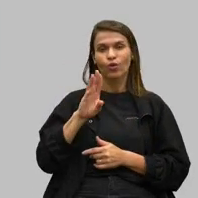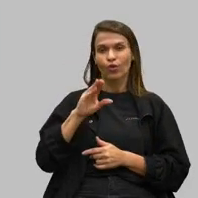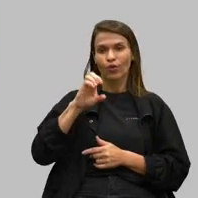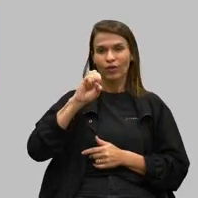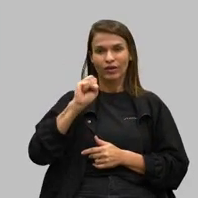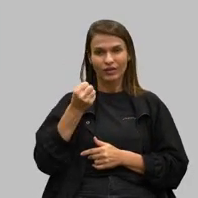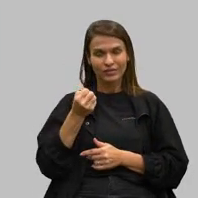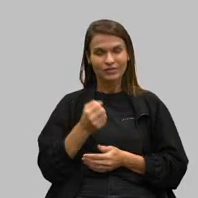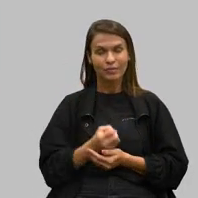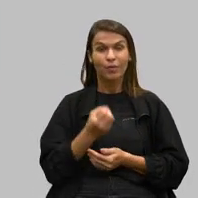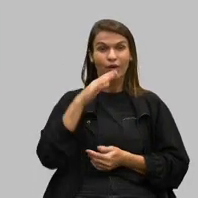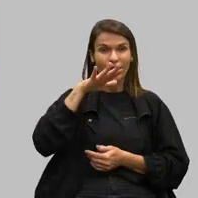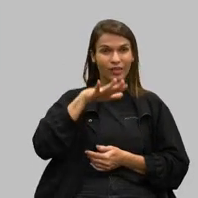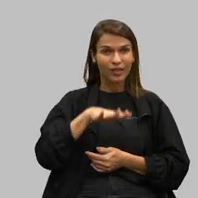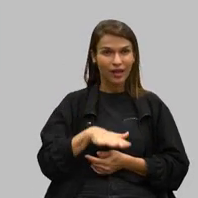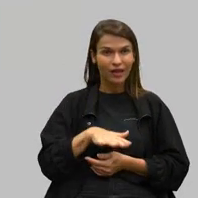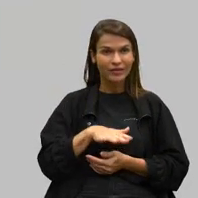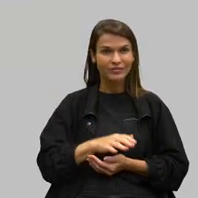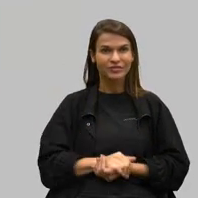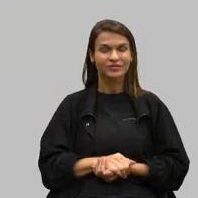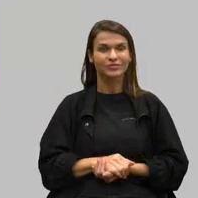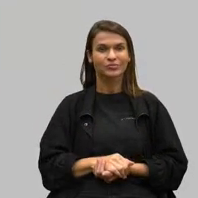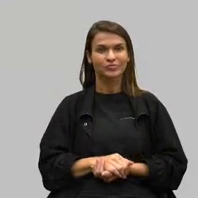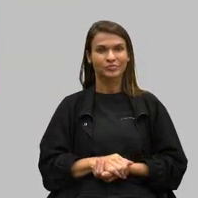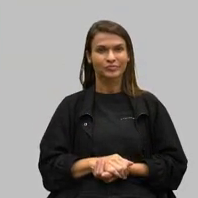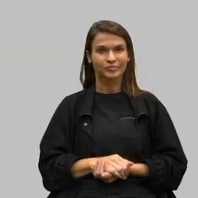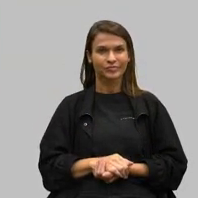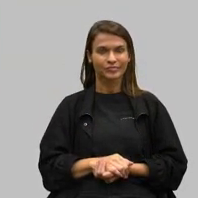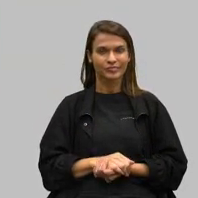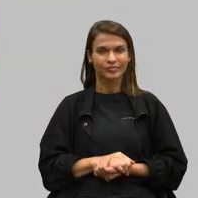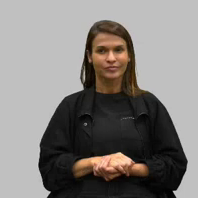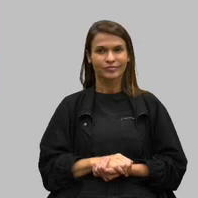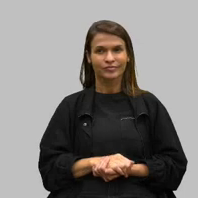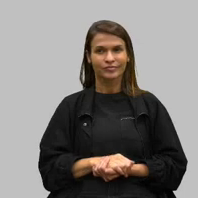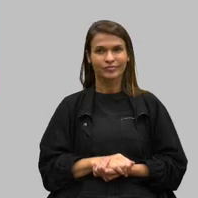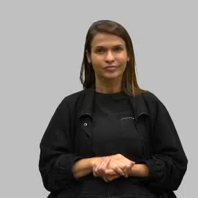Boa tarde. É igual o cabalinho do Fantástico.